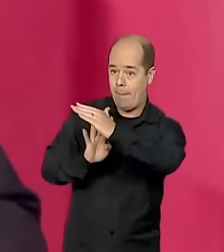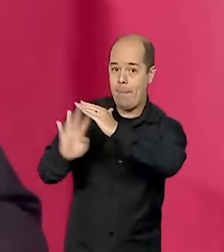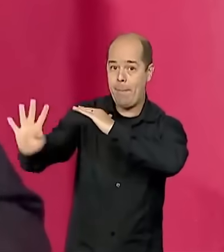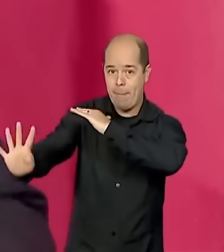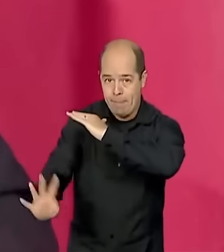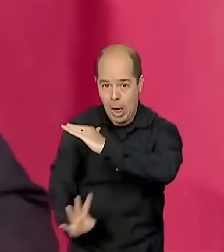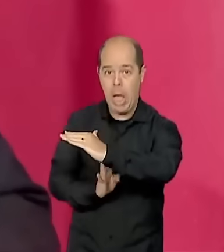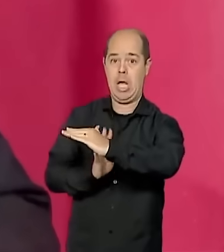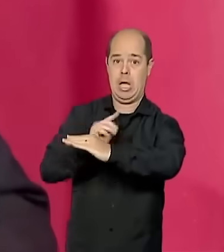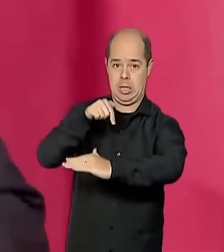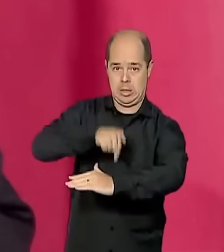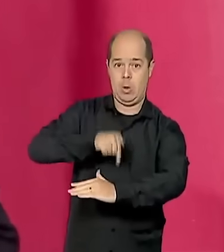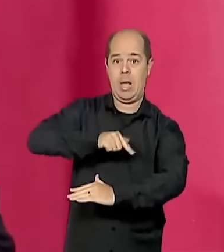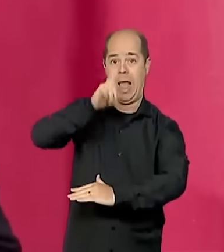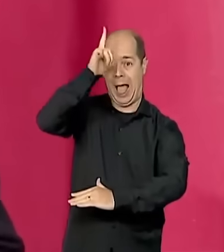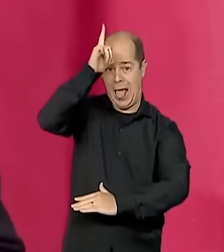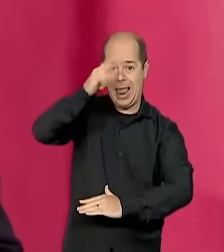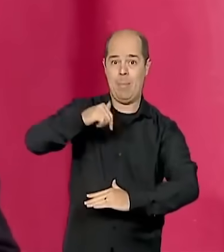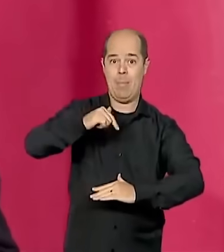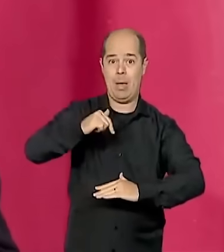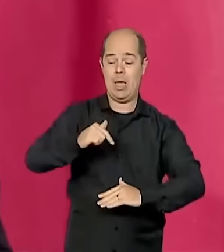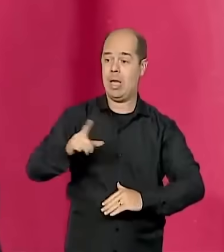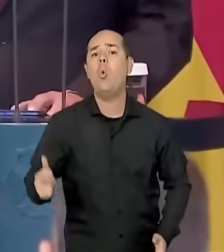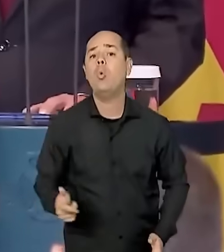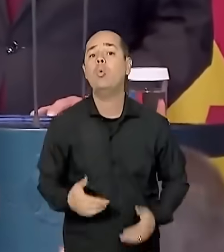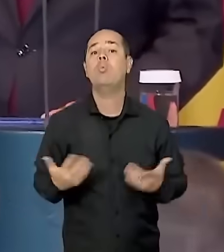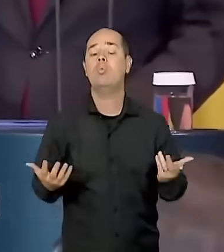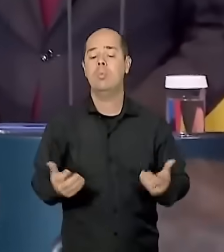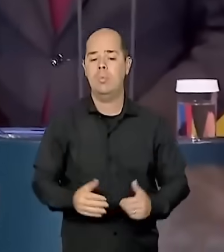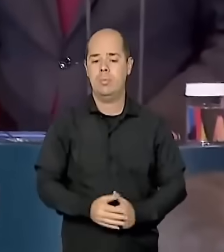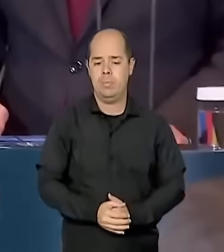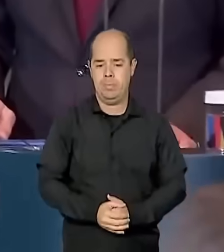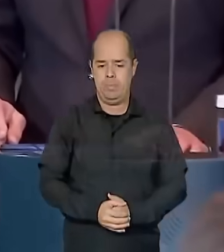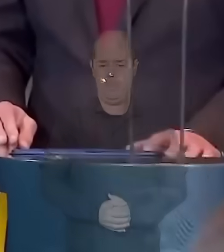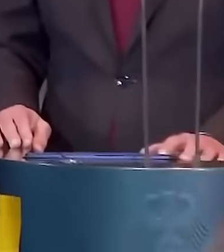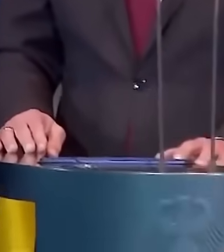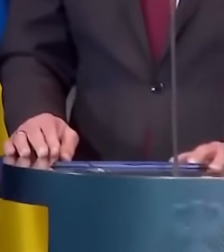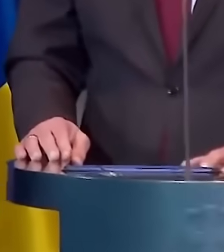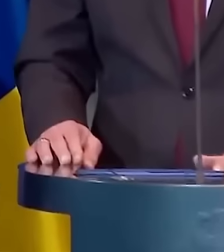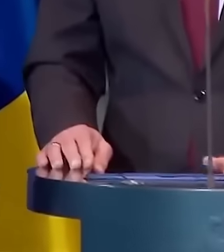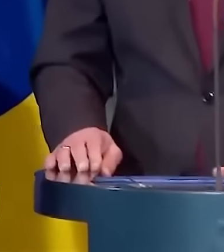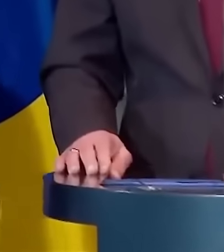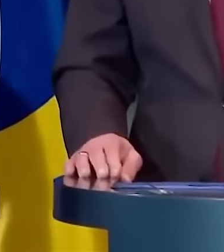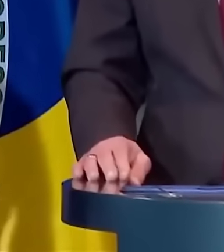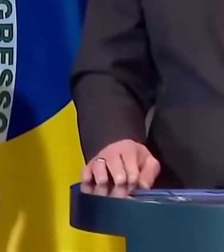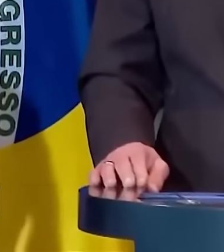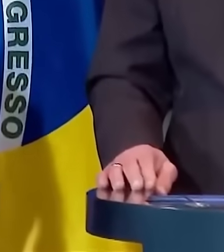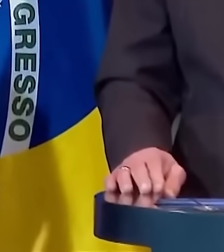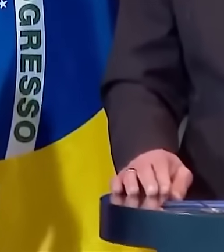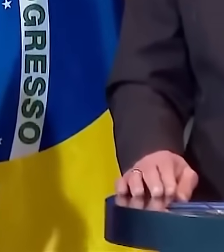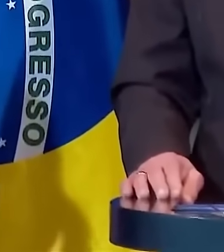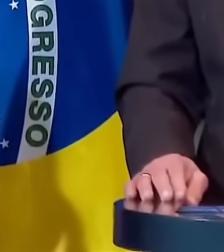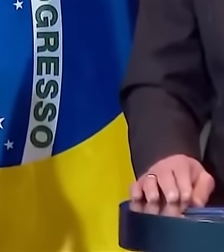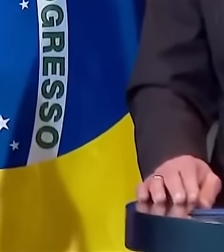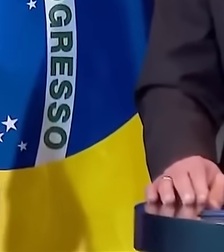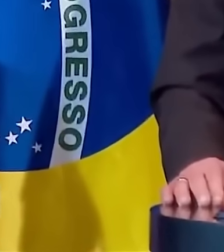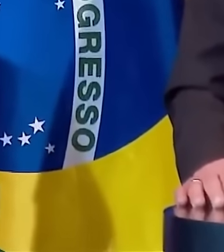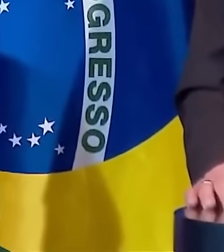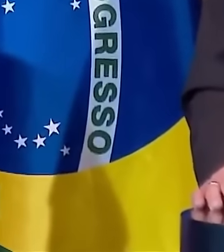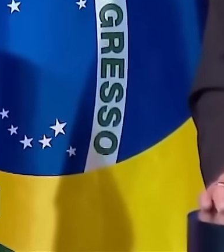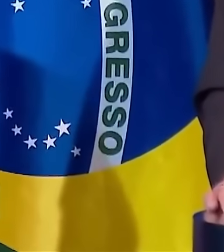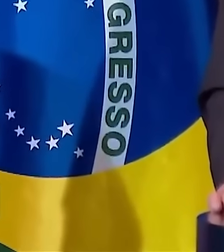profissionais qualificados vir à Alemanha para trabalhar aqui. Apenas para te ajudar a repor a informação